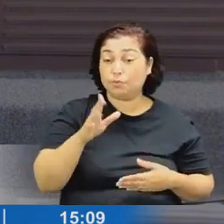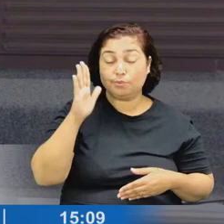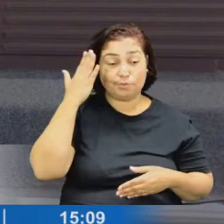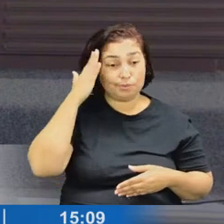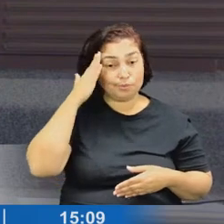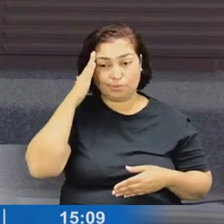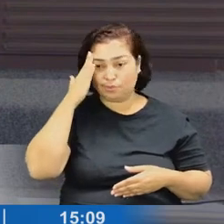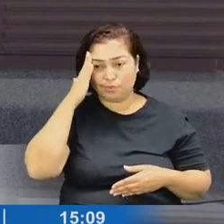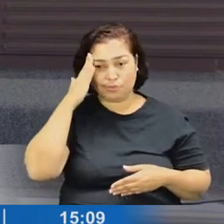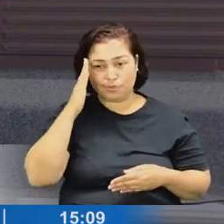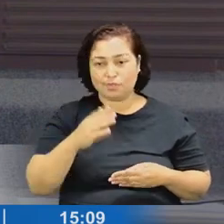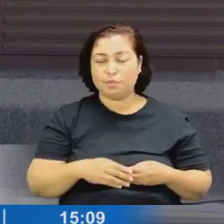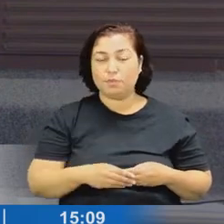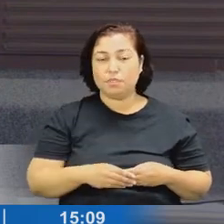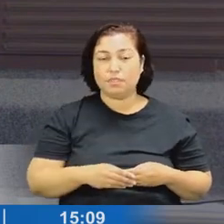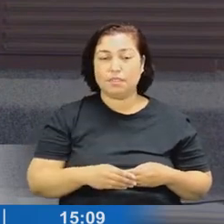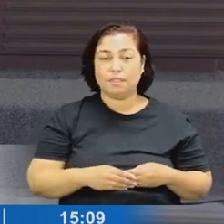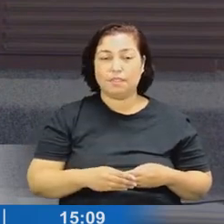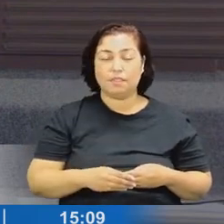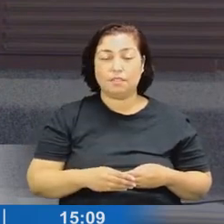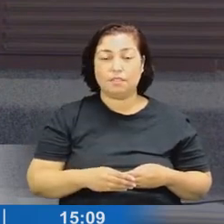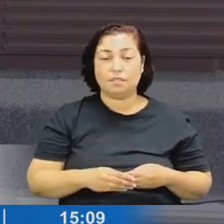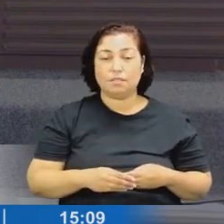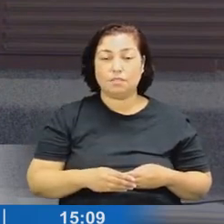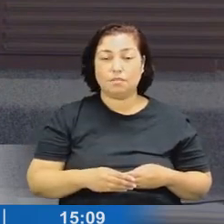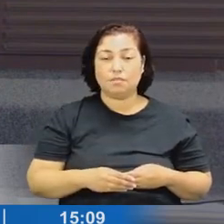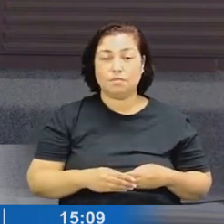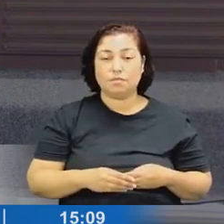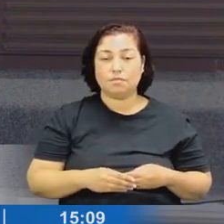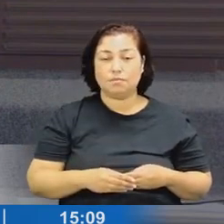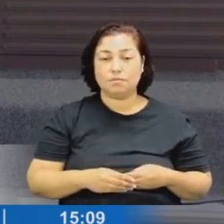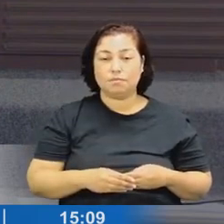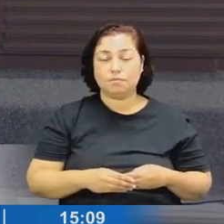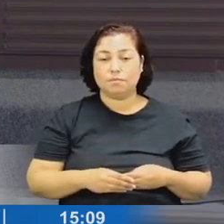entendeu que pode acontecer mais do que a gente imagina